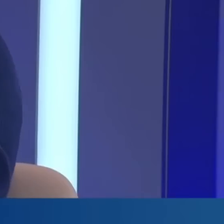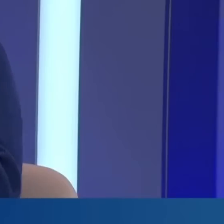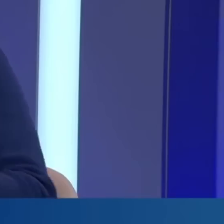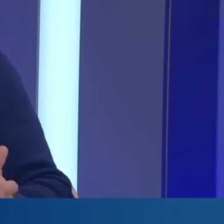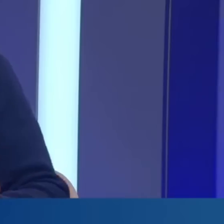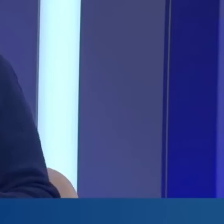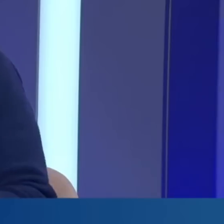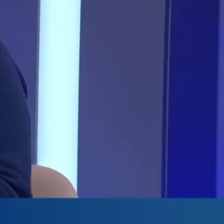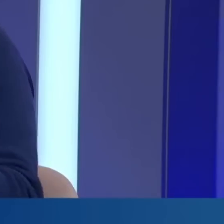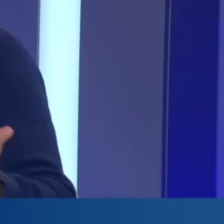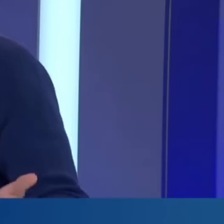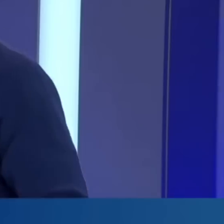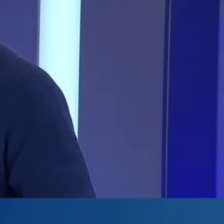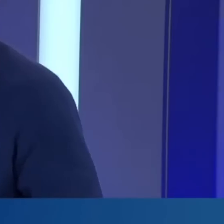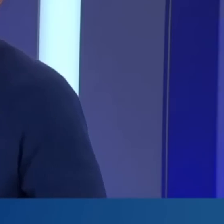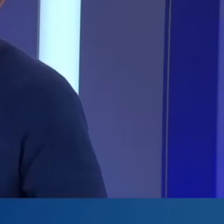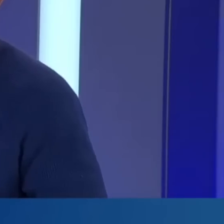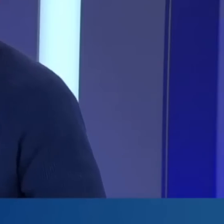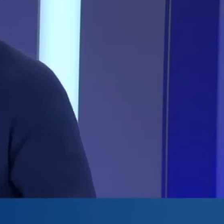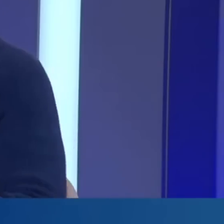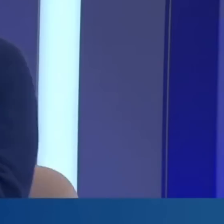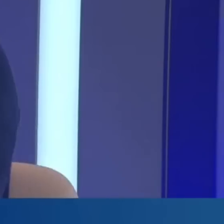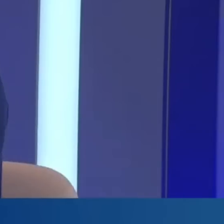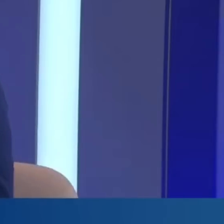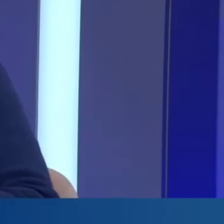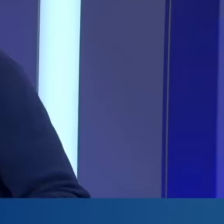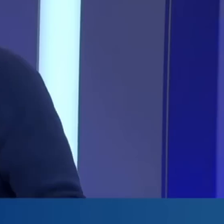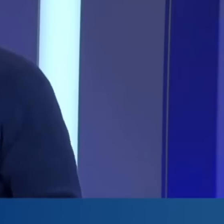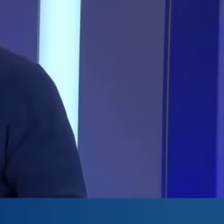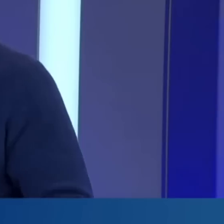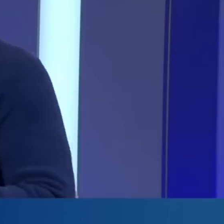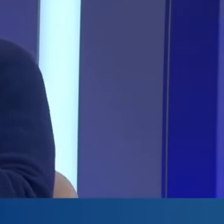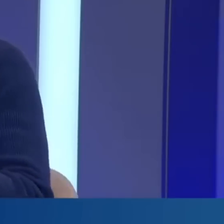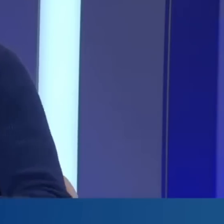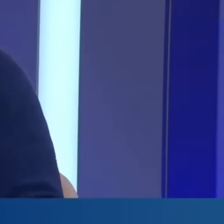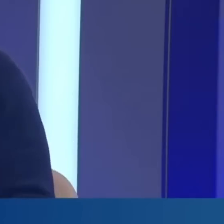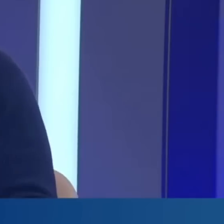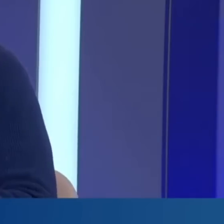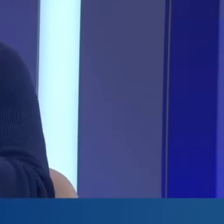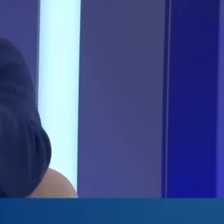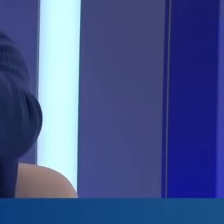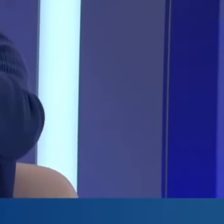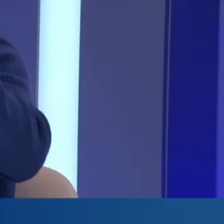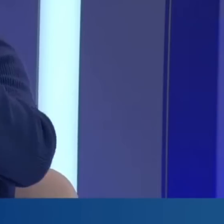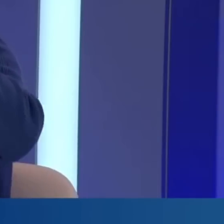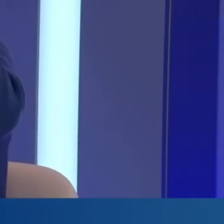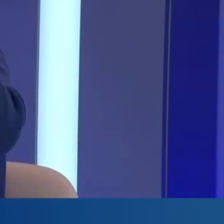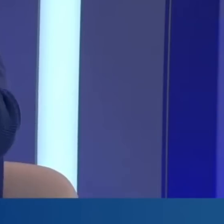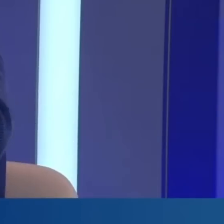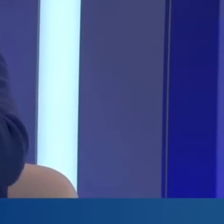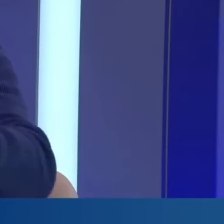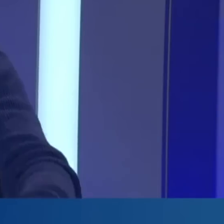o estoque regulador, por exemplo. A gente não tinha mais estoque regulador. A questão da precificação ali do barril de petróleo